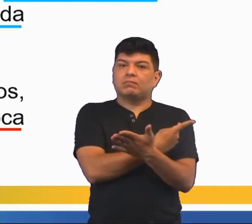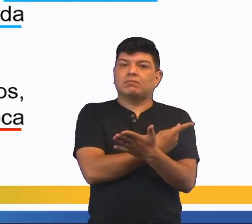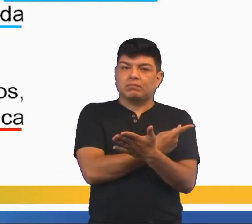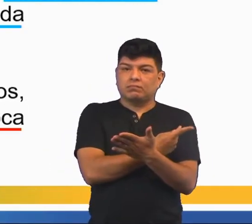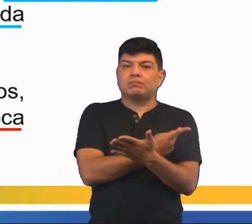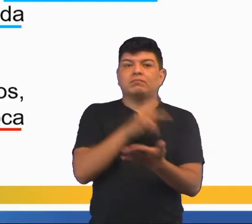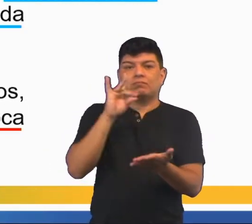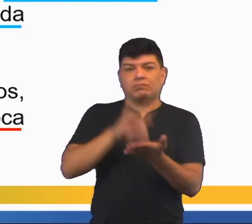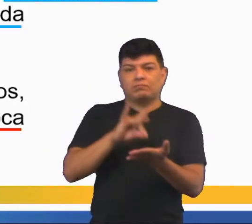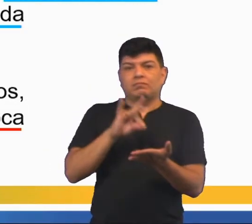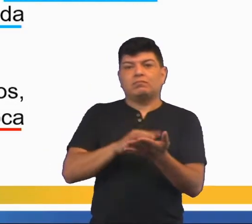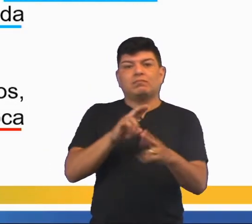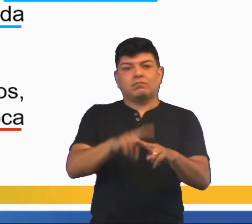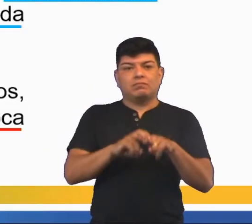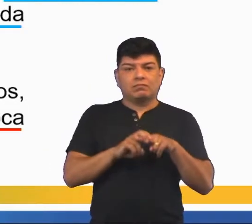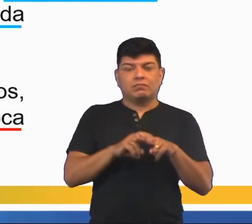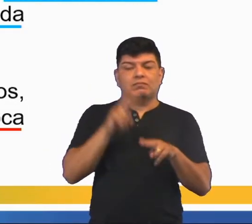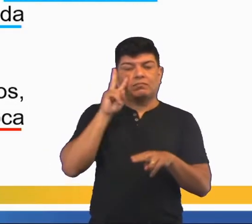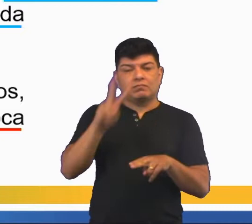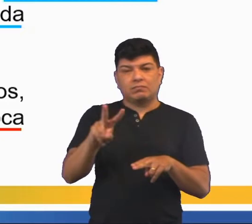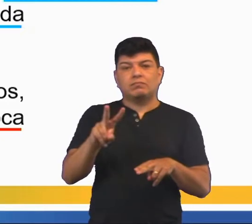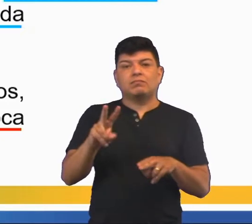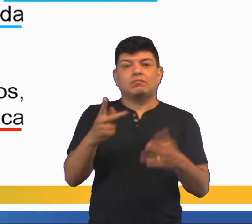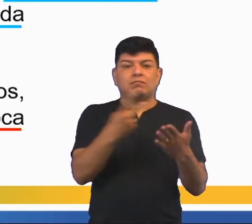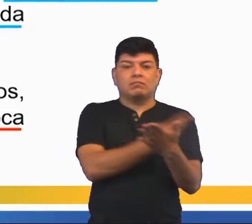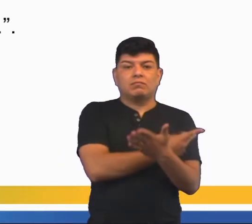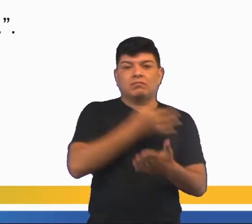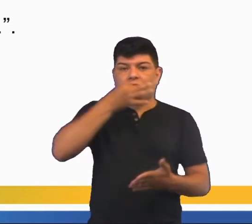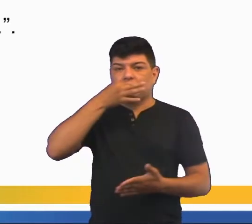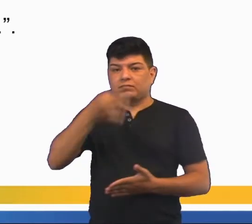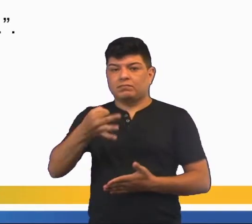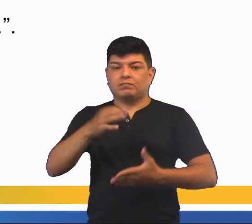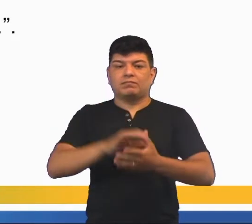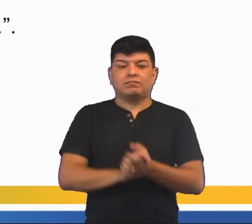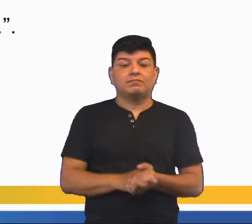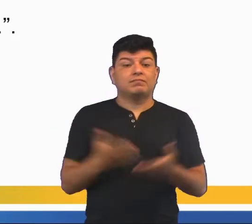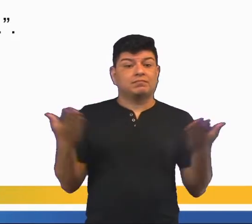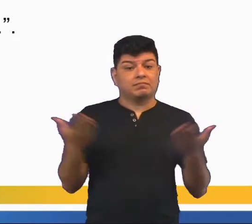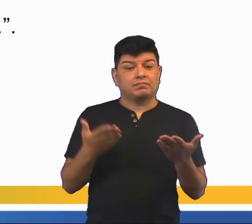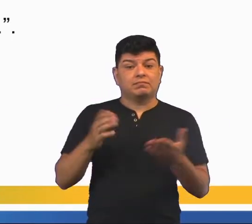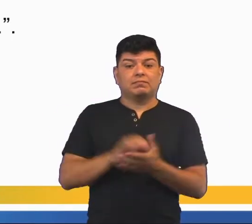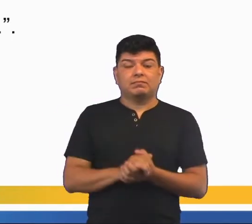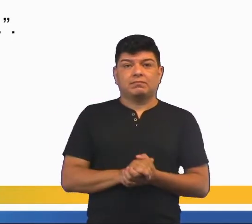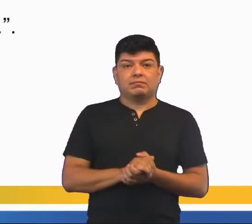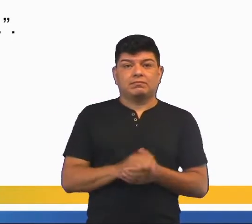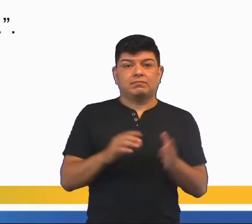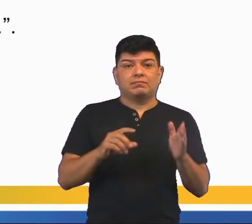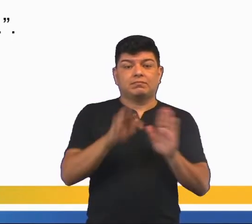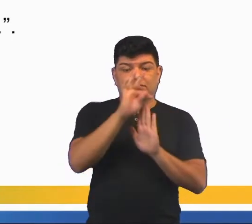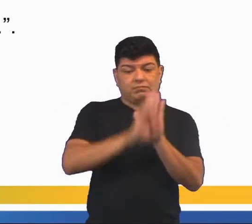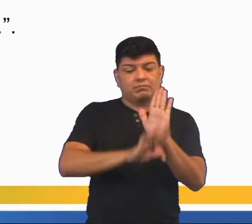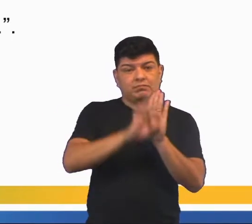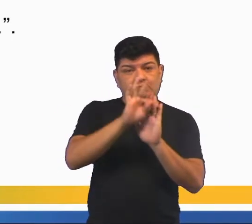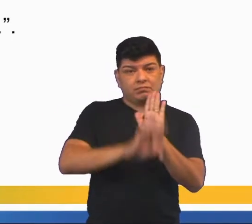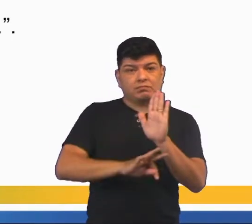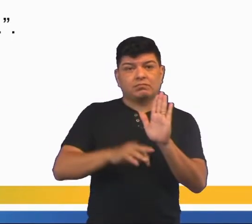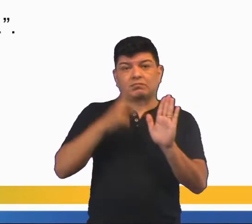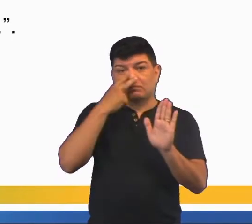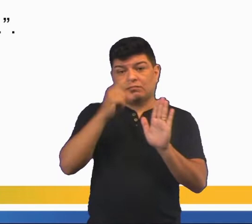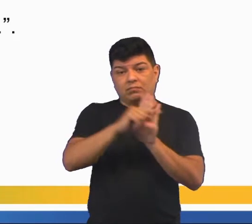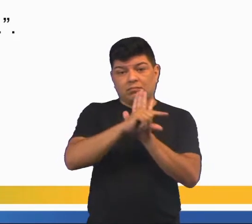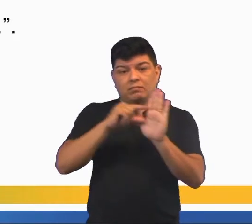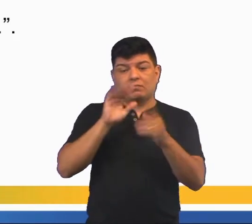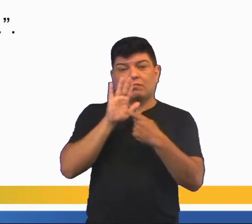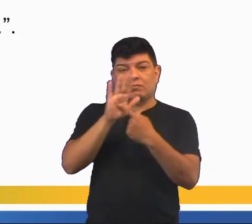com ela. Então, aqui nós vimos, né, os fatos e as opiniões. E agora, nesse texto, o trecho